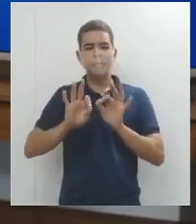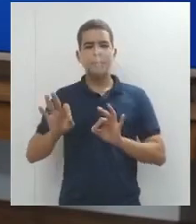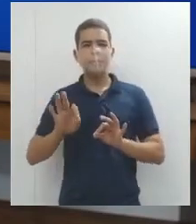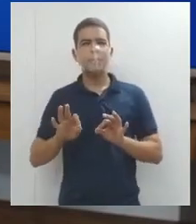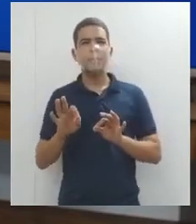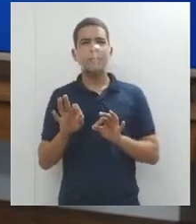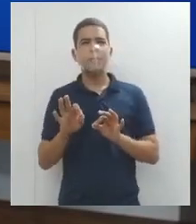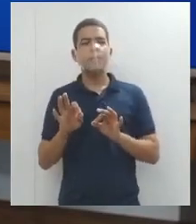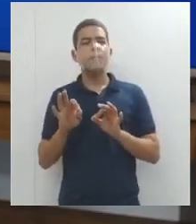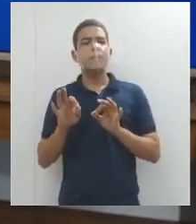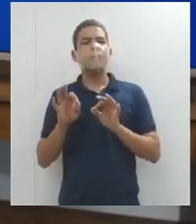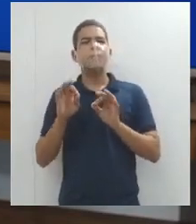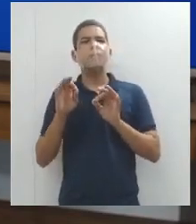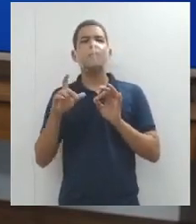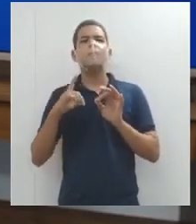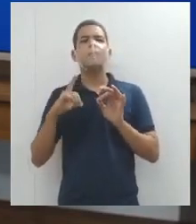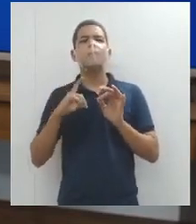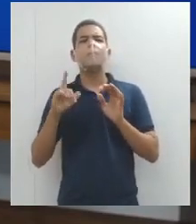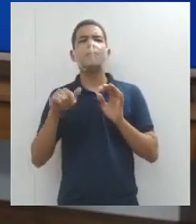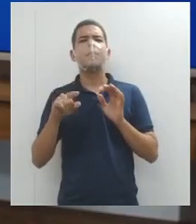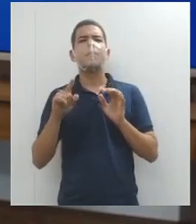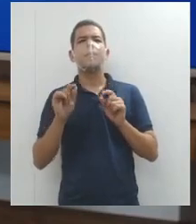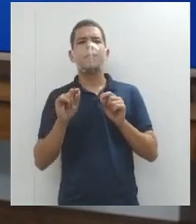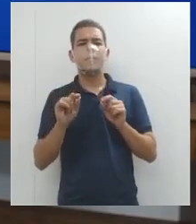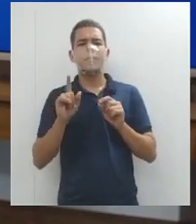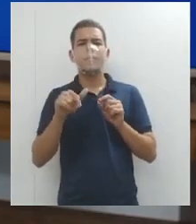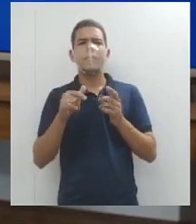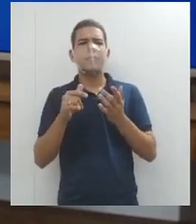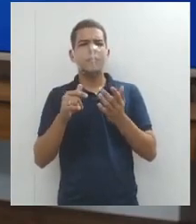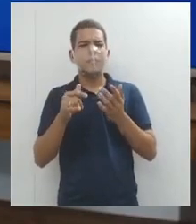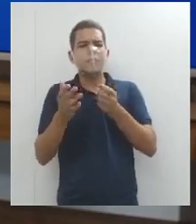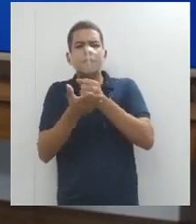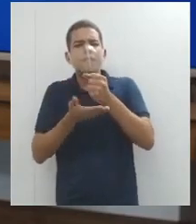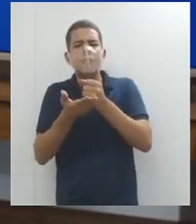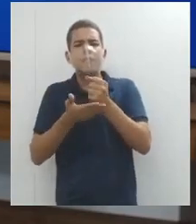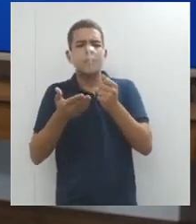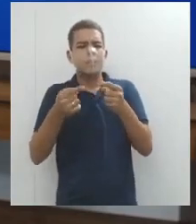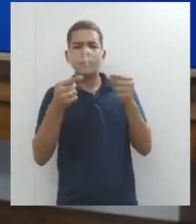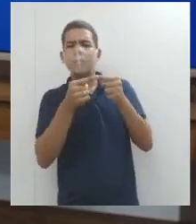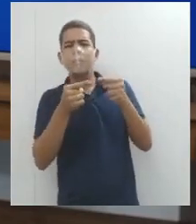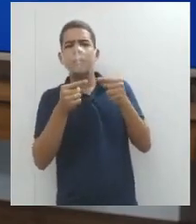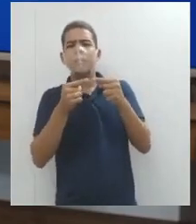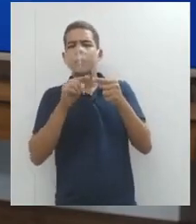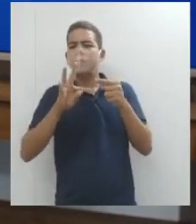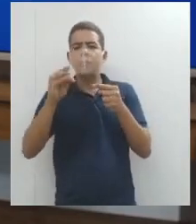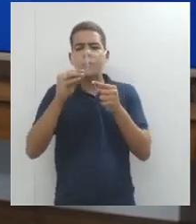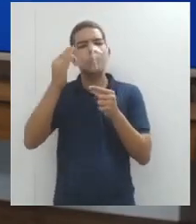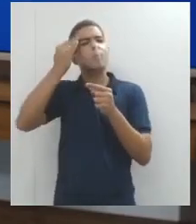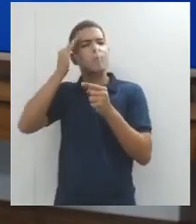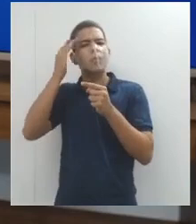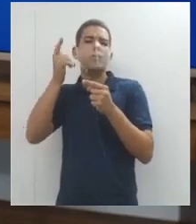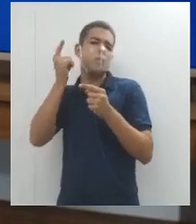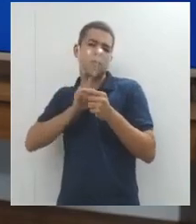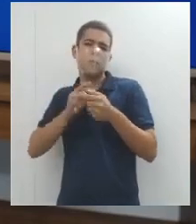e esse esquema que eu vou apresentar, ele é basilar para a compreensão dessa sistemática toda da